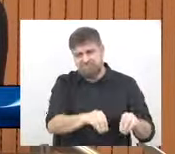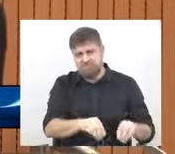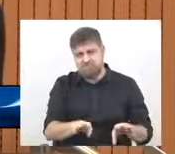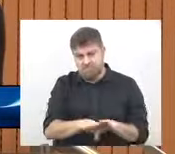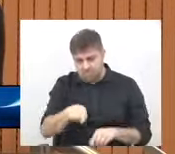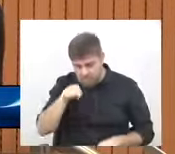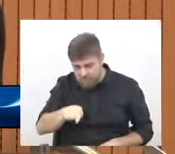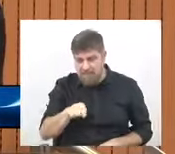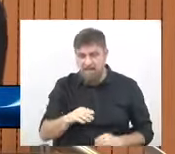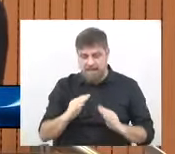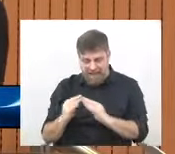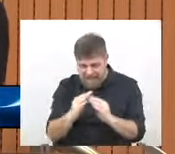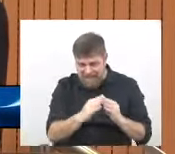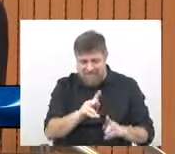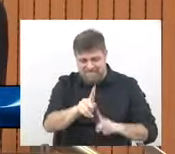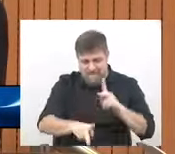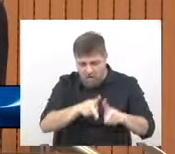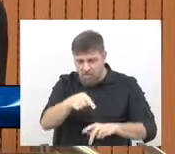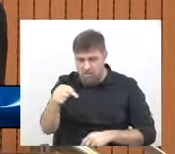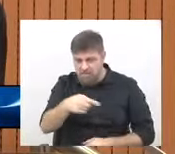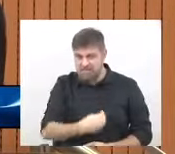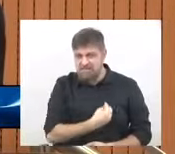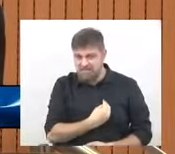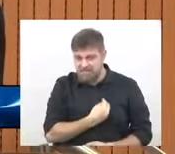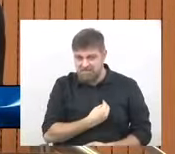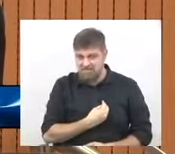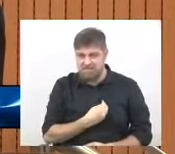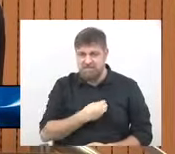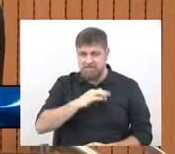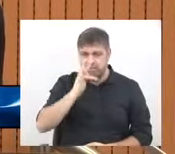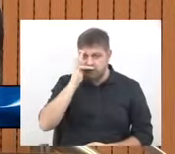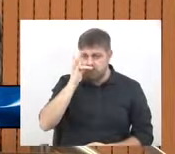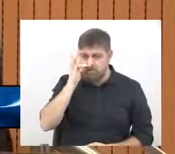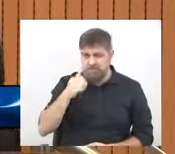do Florence 1, o povo do Satélite Iris,